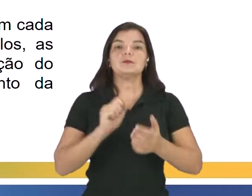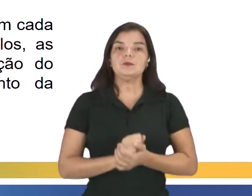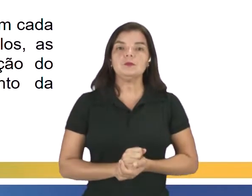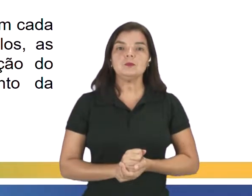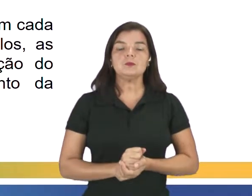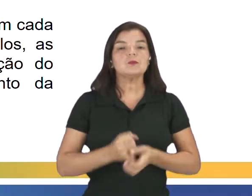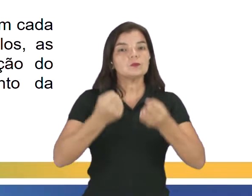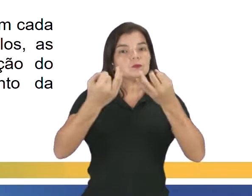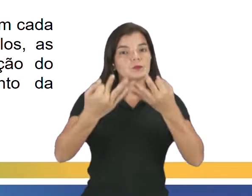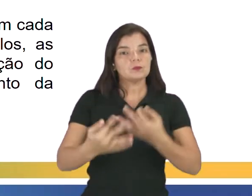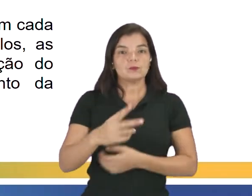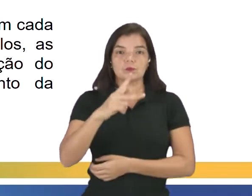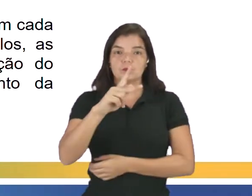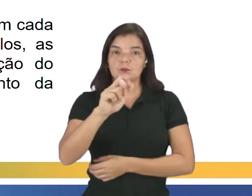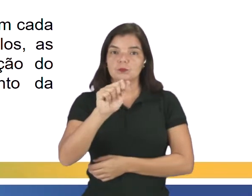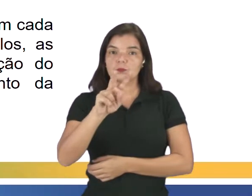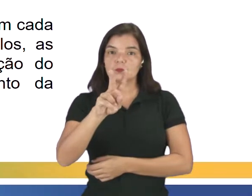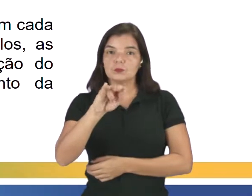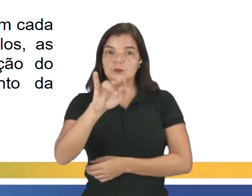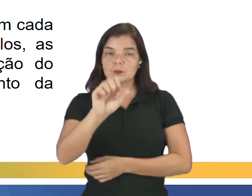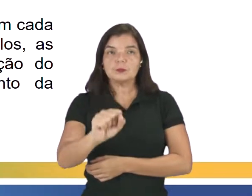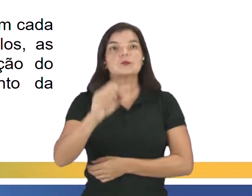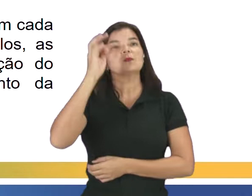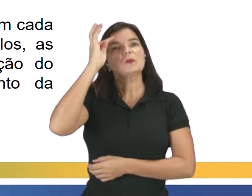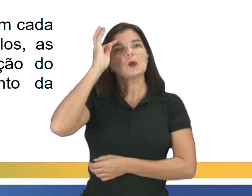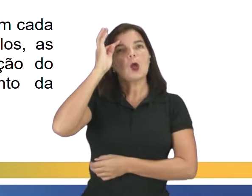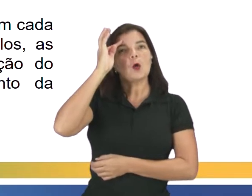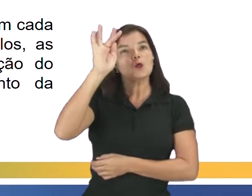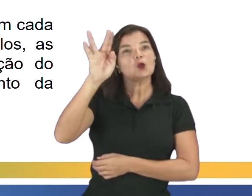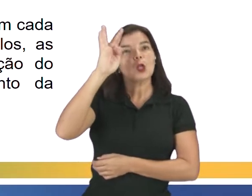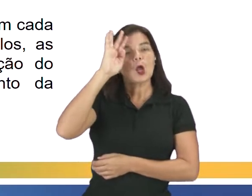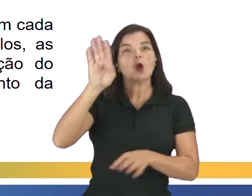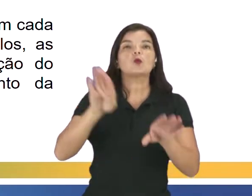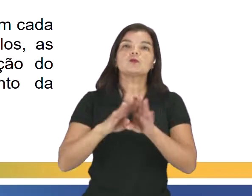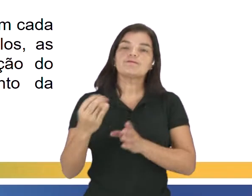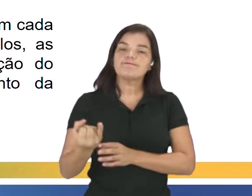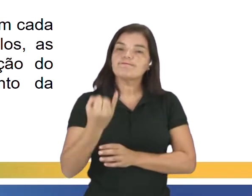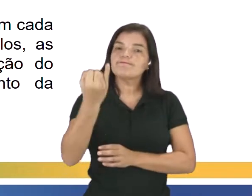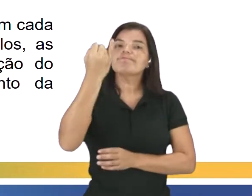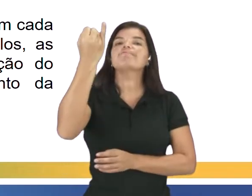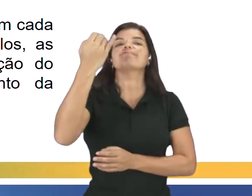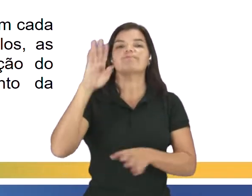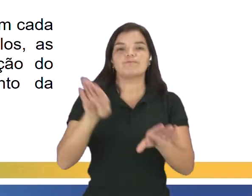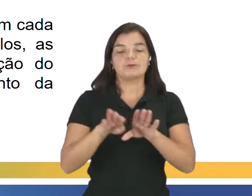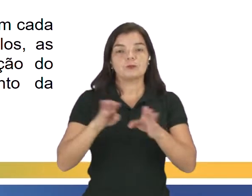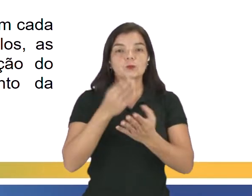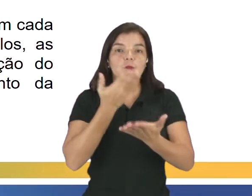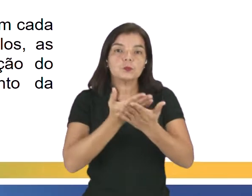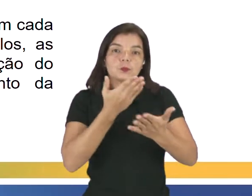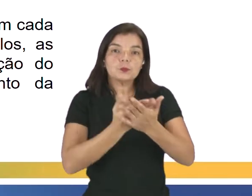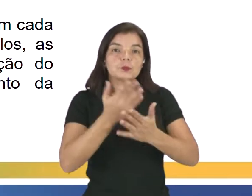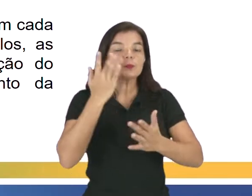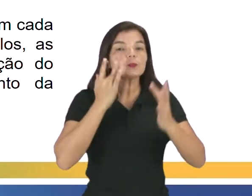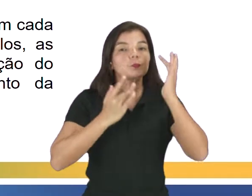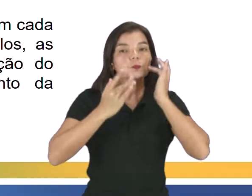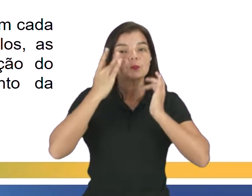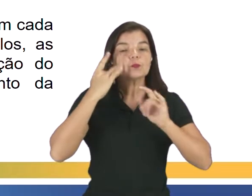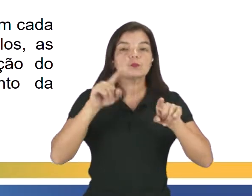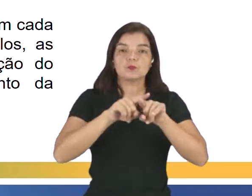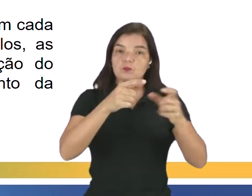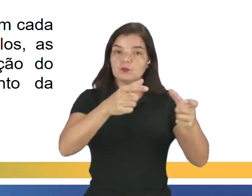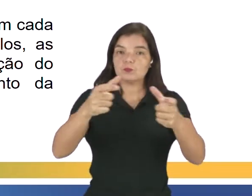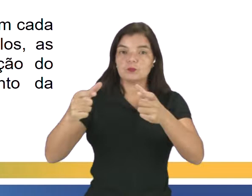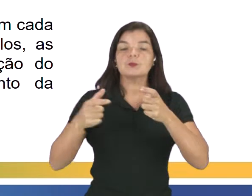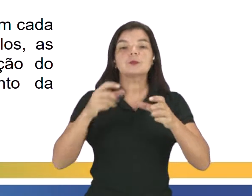umas considerações de Pavís, que é um teórico importante na área dos estudos teatrais. E ele considera o espaço